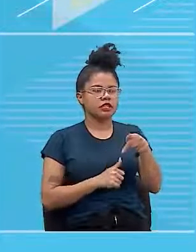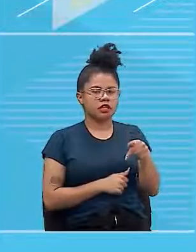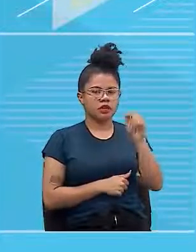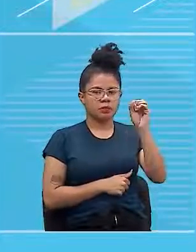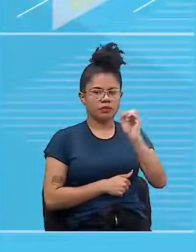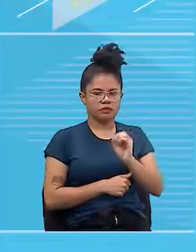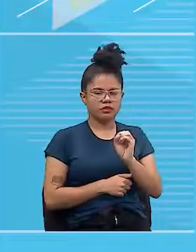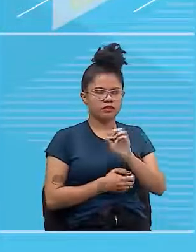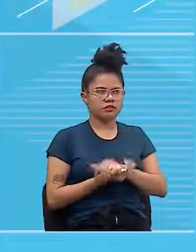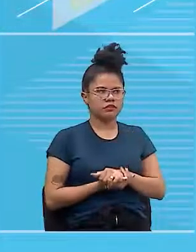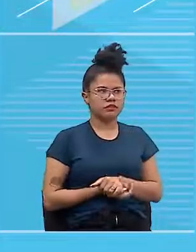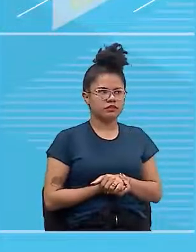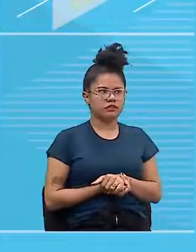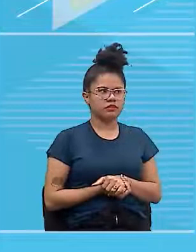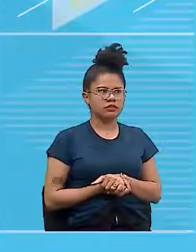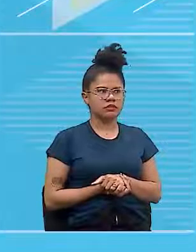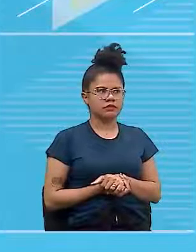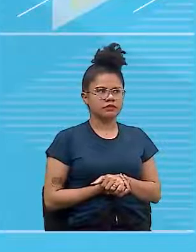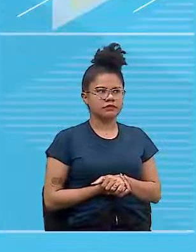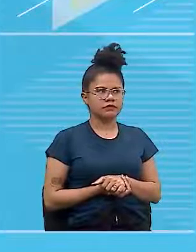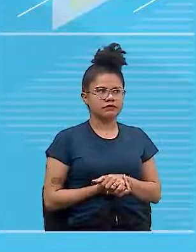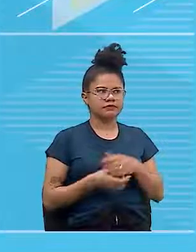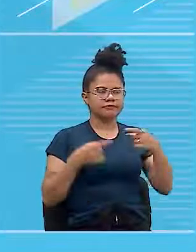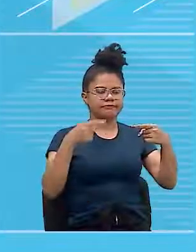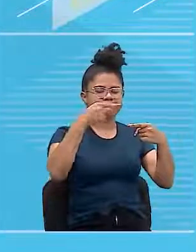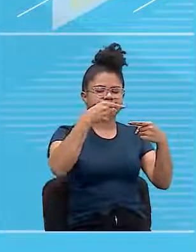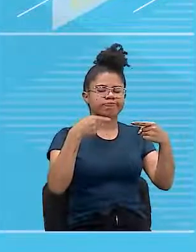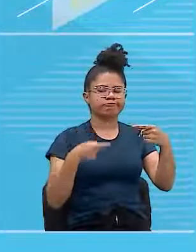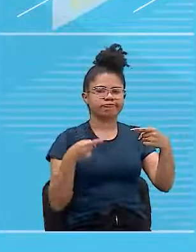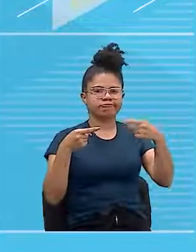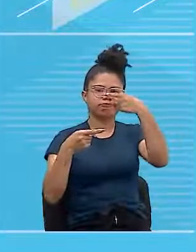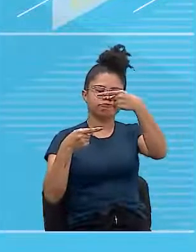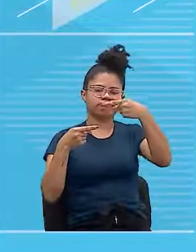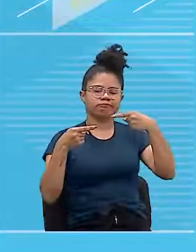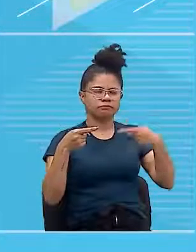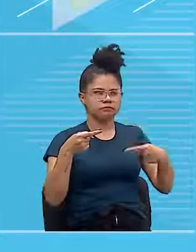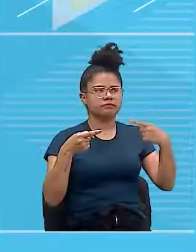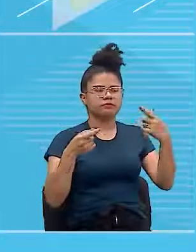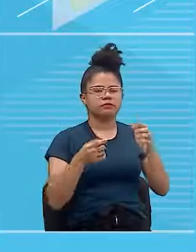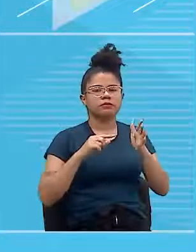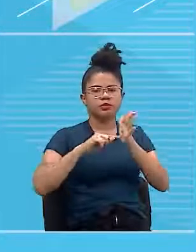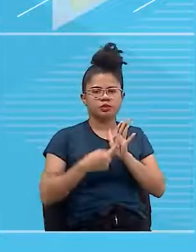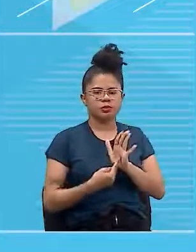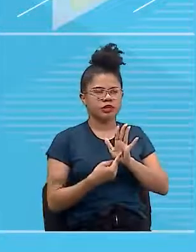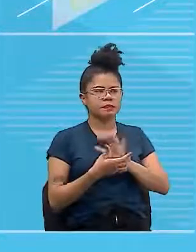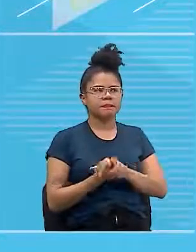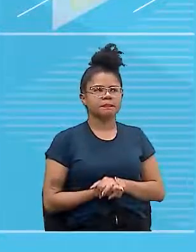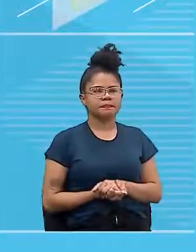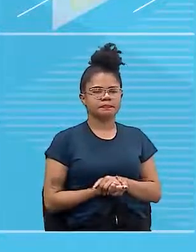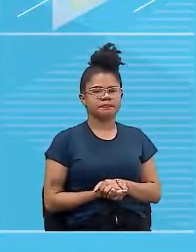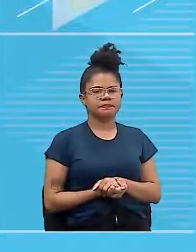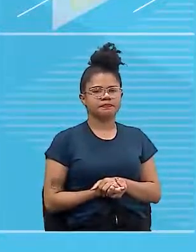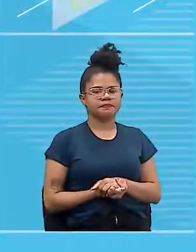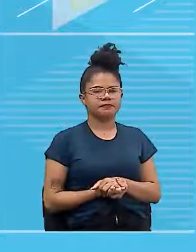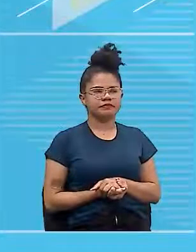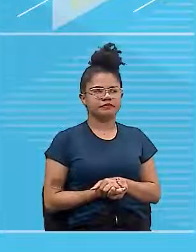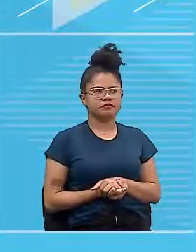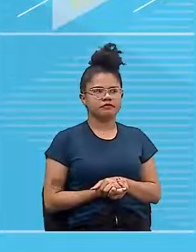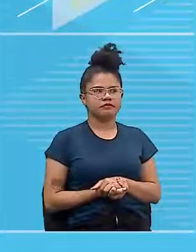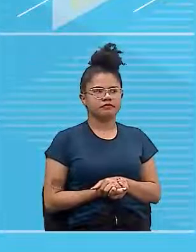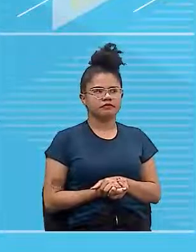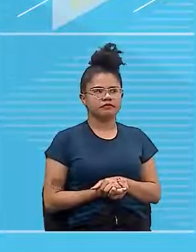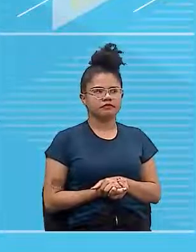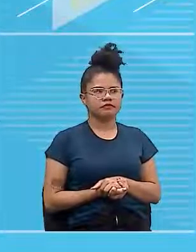aí eu venho meio pelos extremos 50 vezes 27 e sem